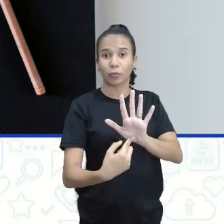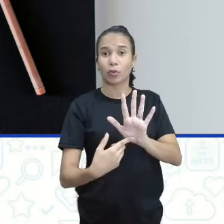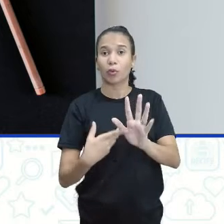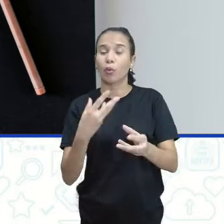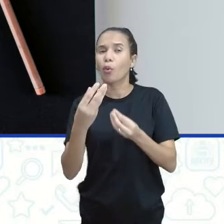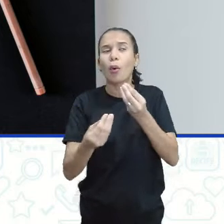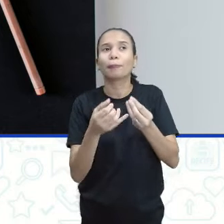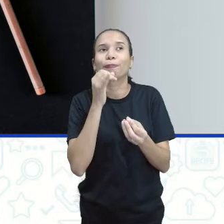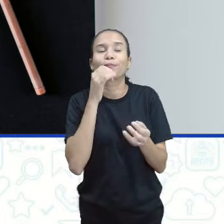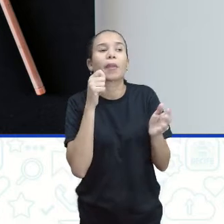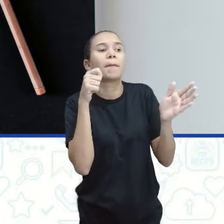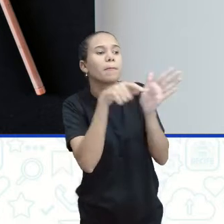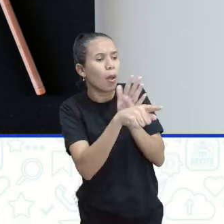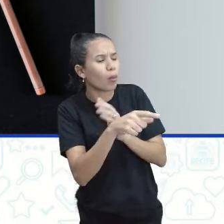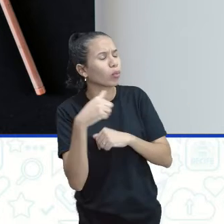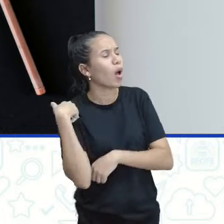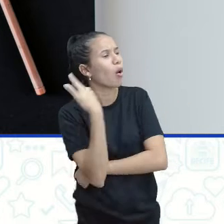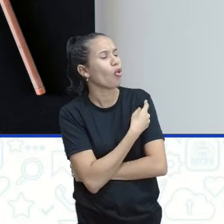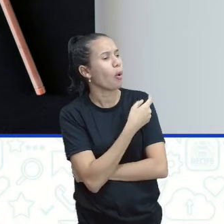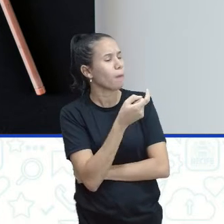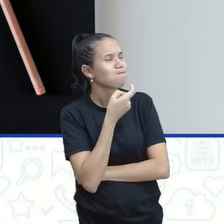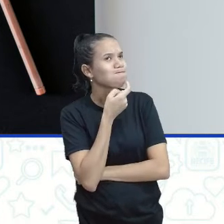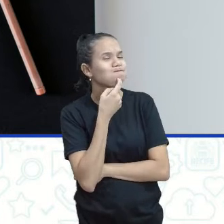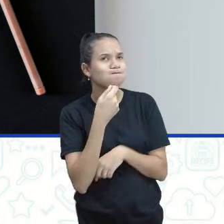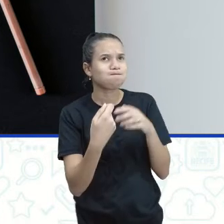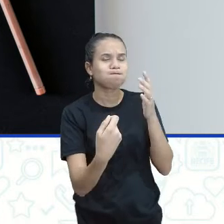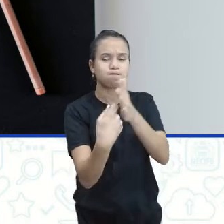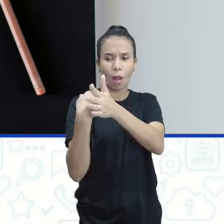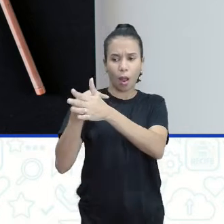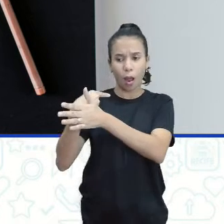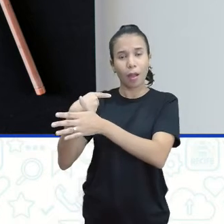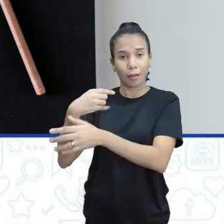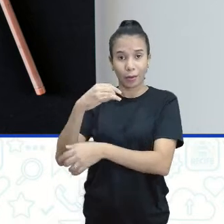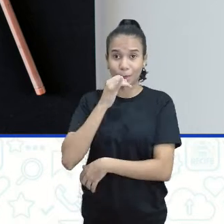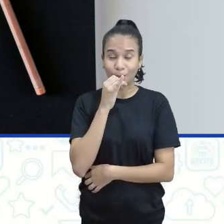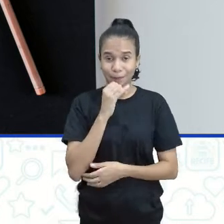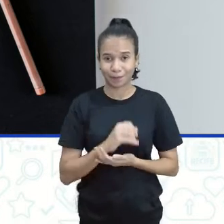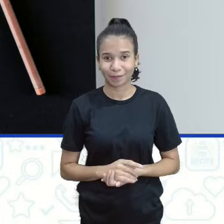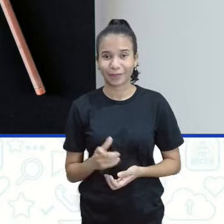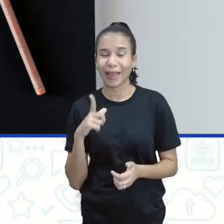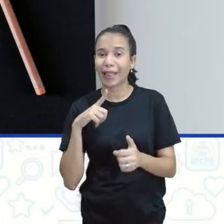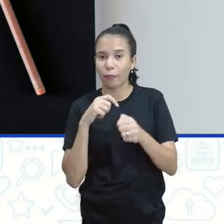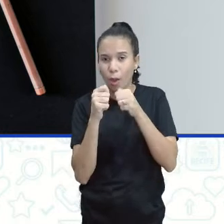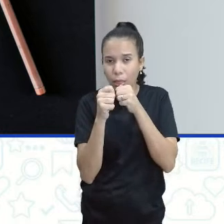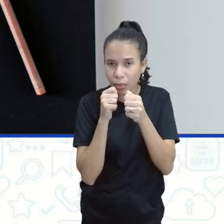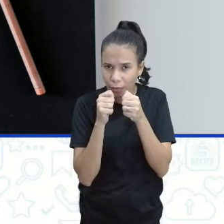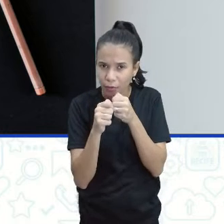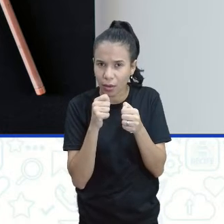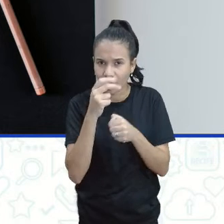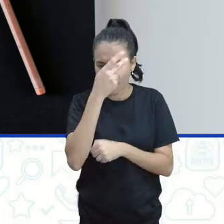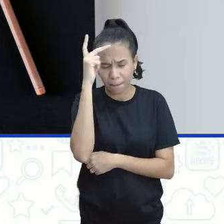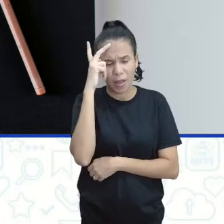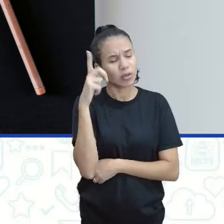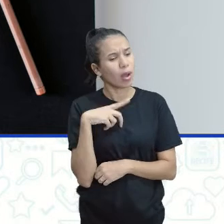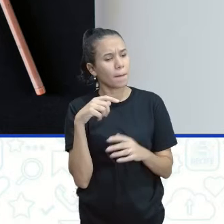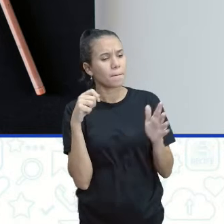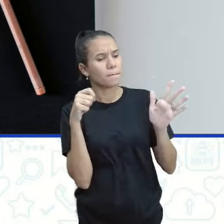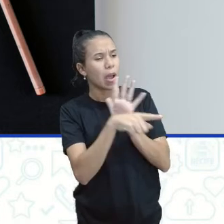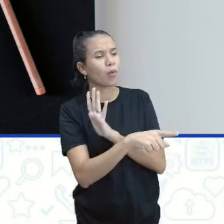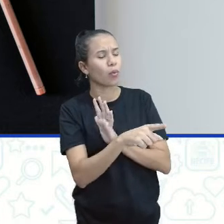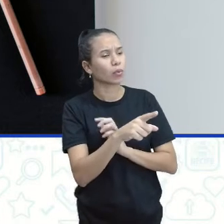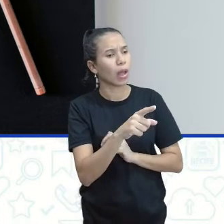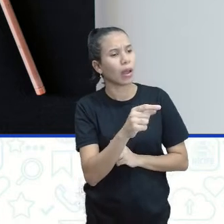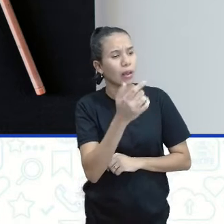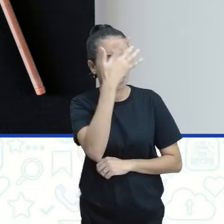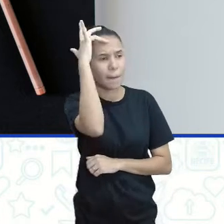de perguntas que fazemos ou que fazem para nós. Por exemplo, em uma entrevista, você pode ter uma pergunta que